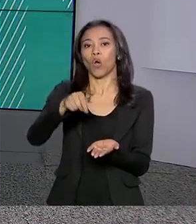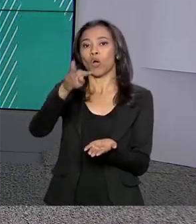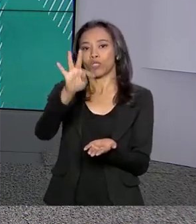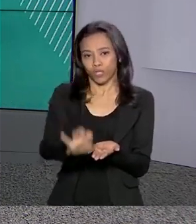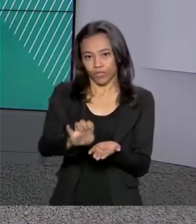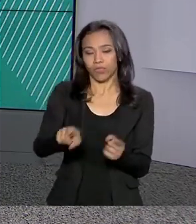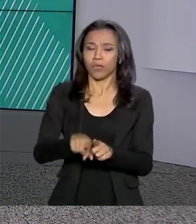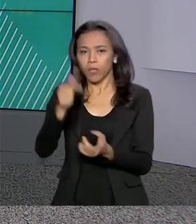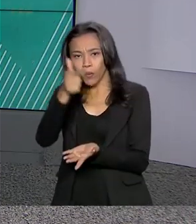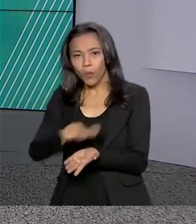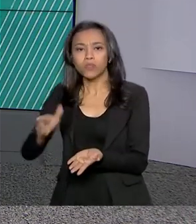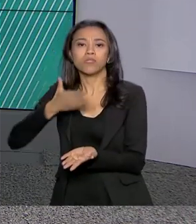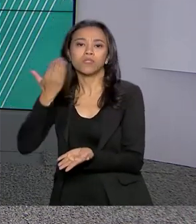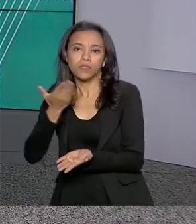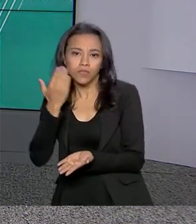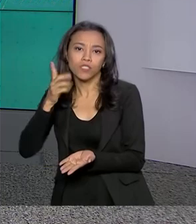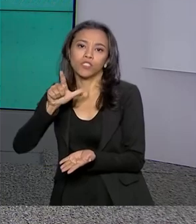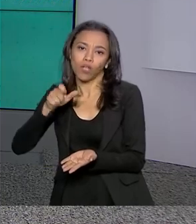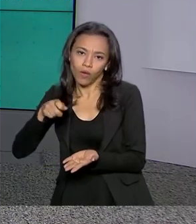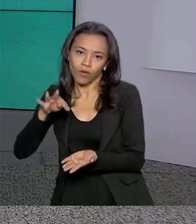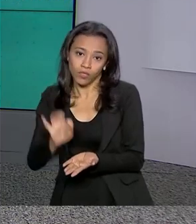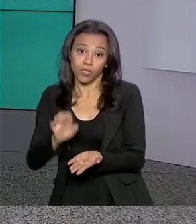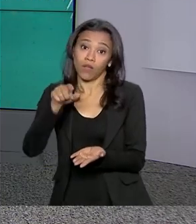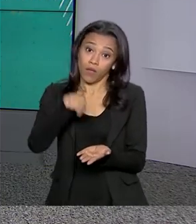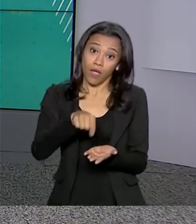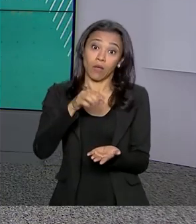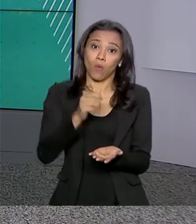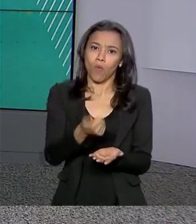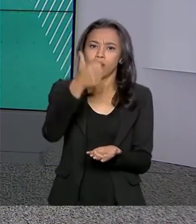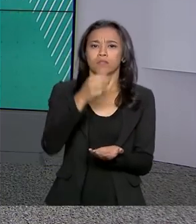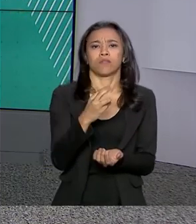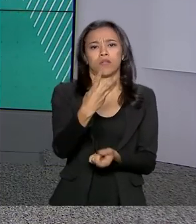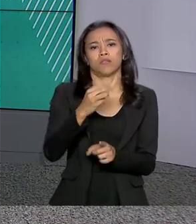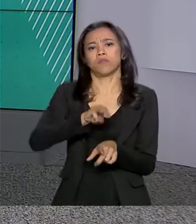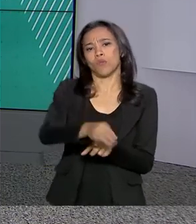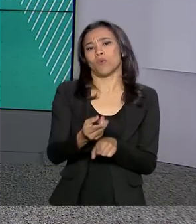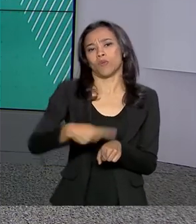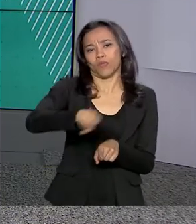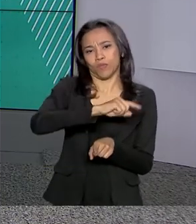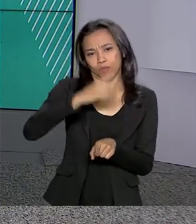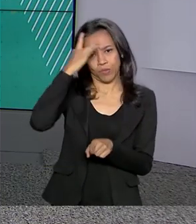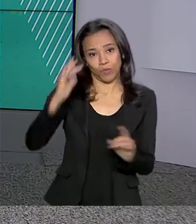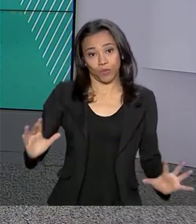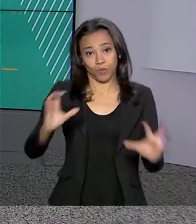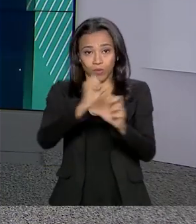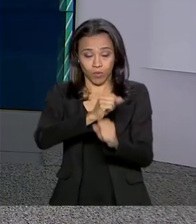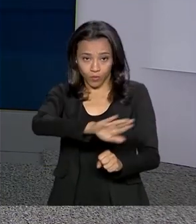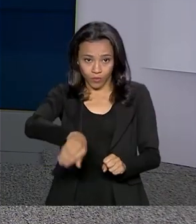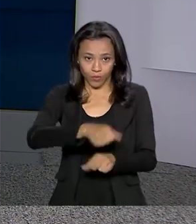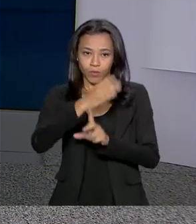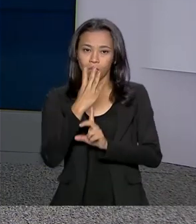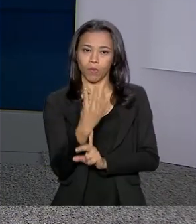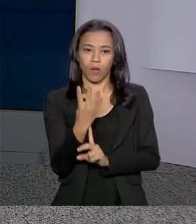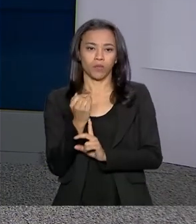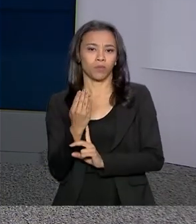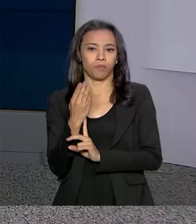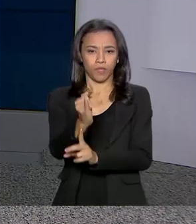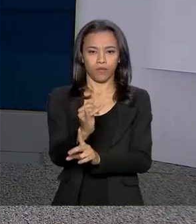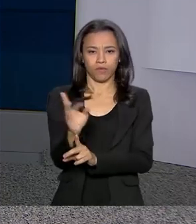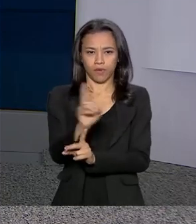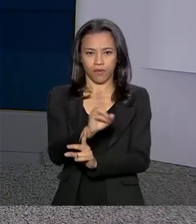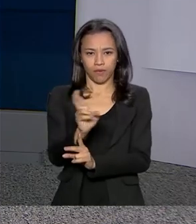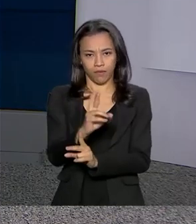residuais. O crédito bancário vai para quase 3 milhões de pessoas, totalizando um montante de quase 4 bilhões de reais.